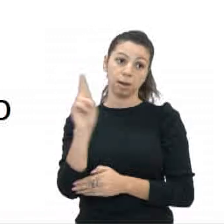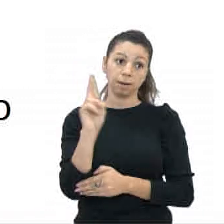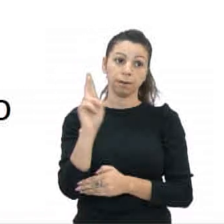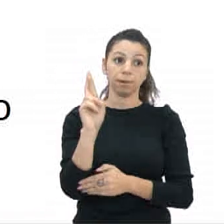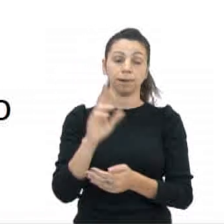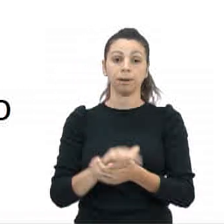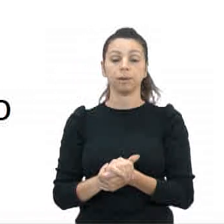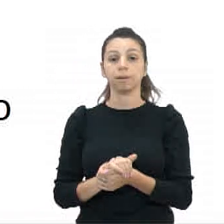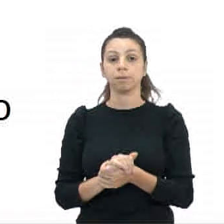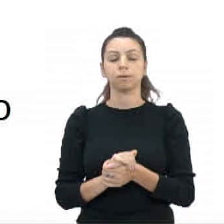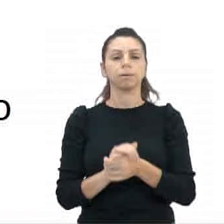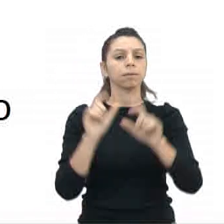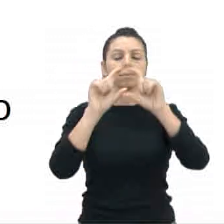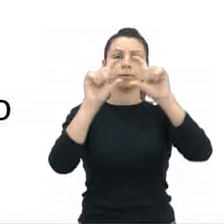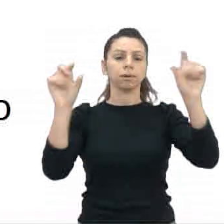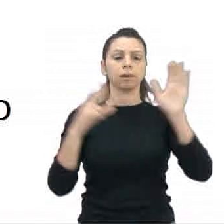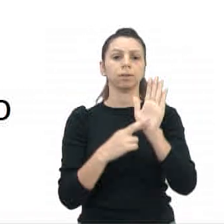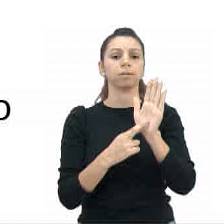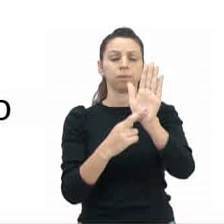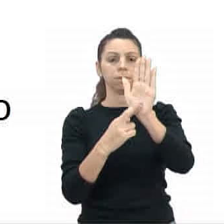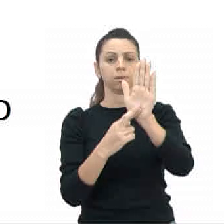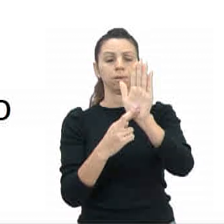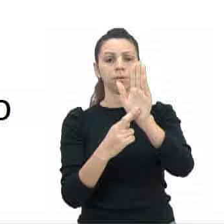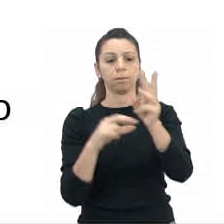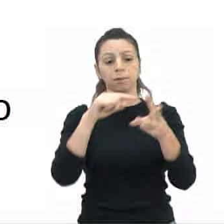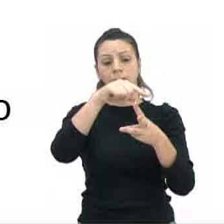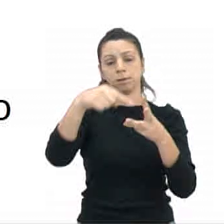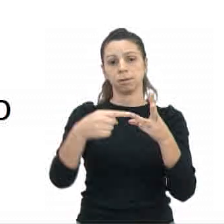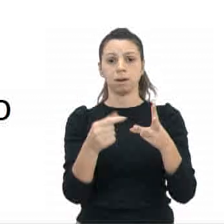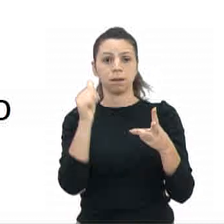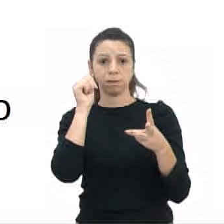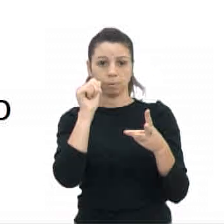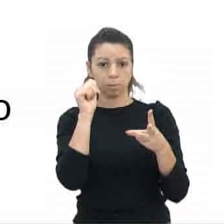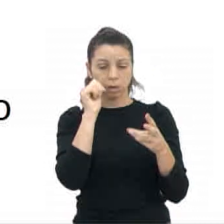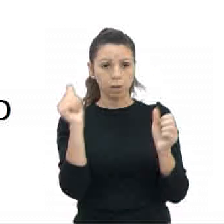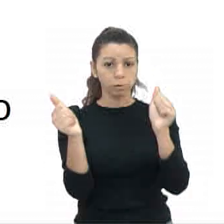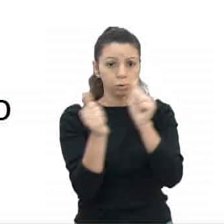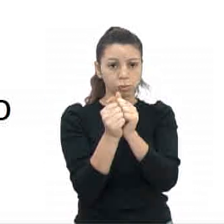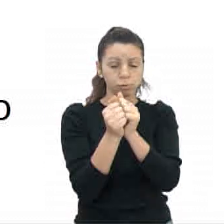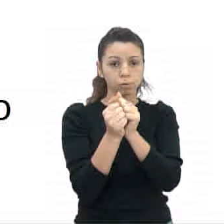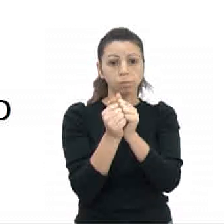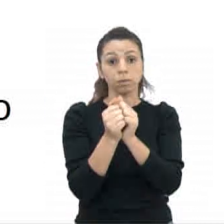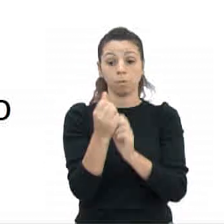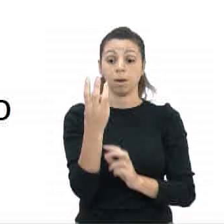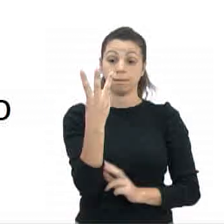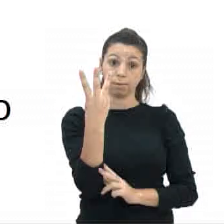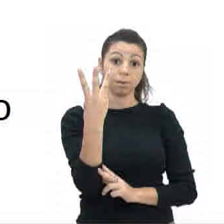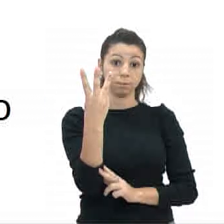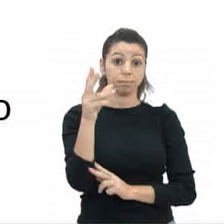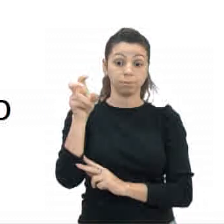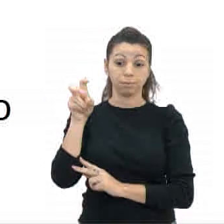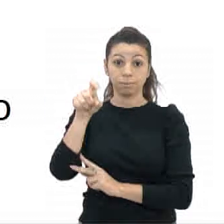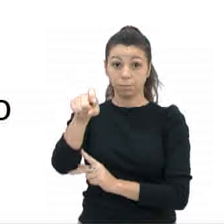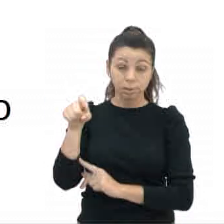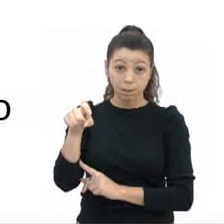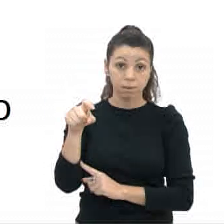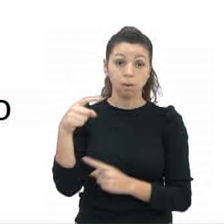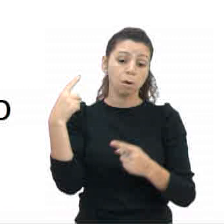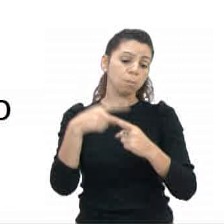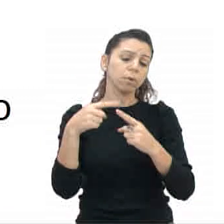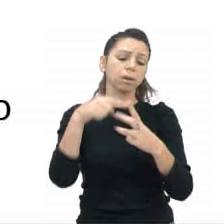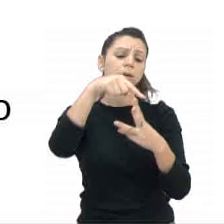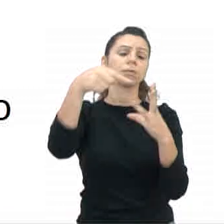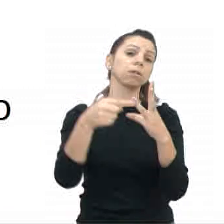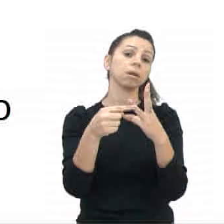expressão algébrica que representa os gastos delas com as entradas é 3x. Por que 3x? Porque são